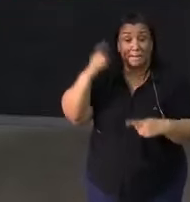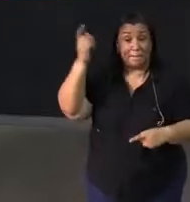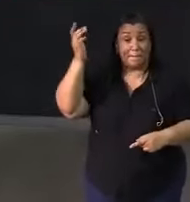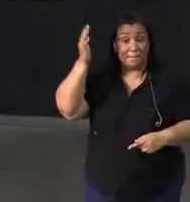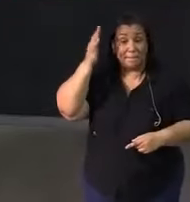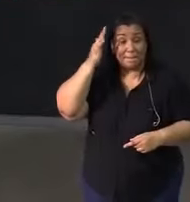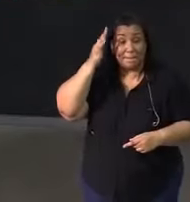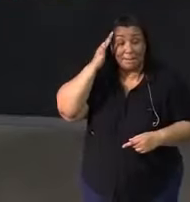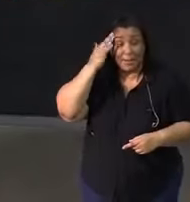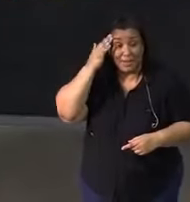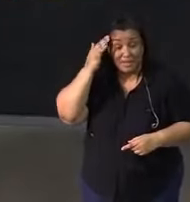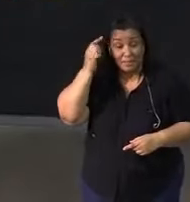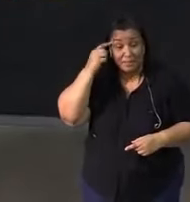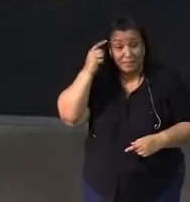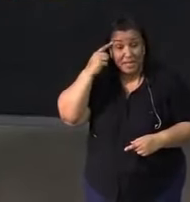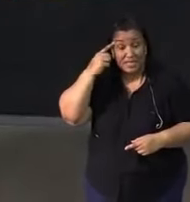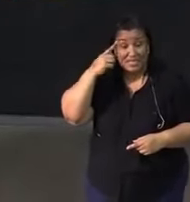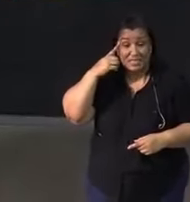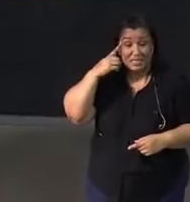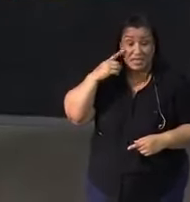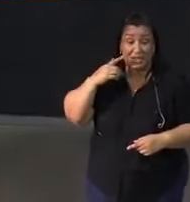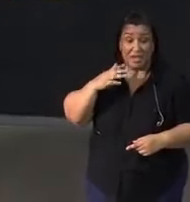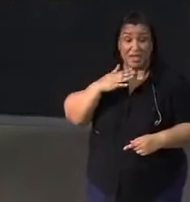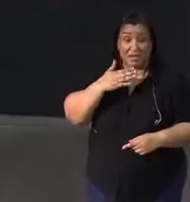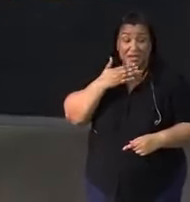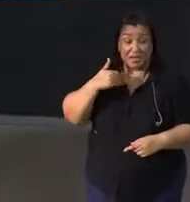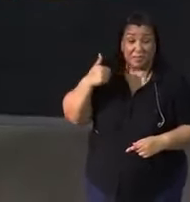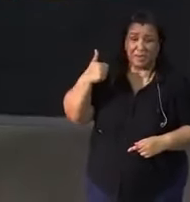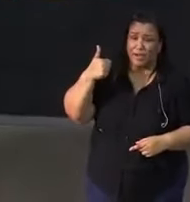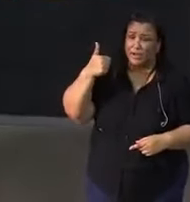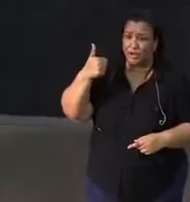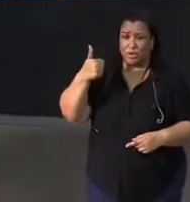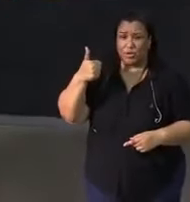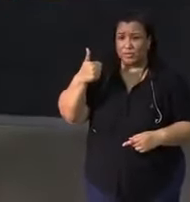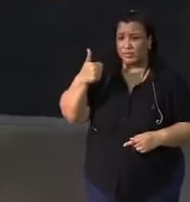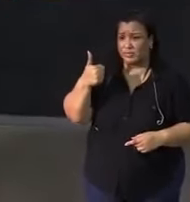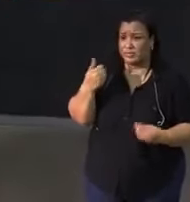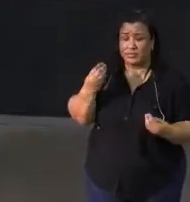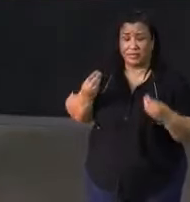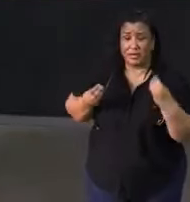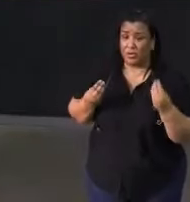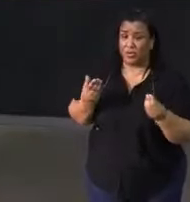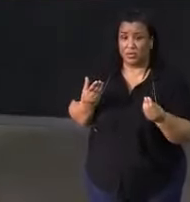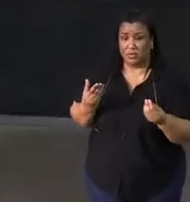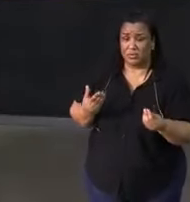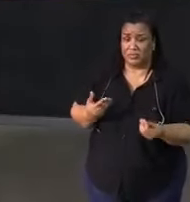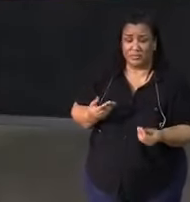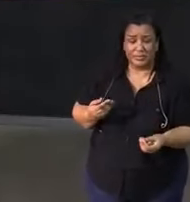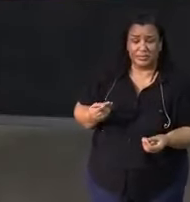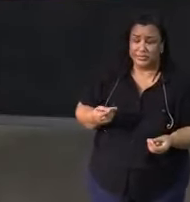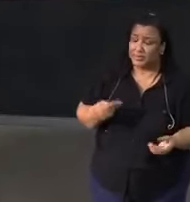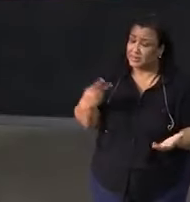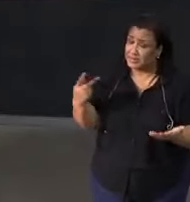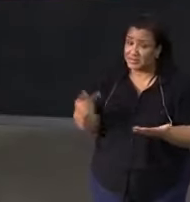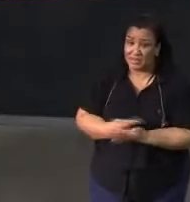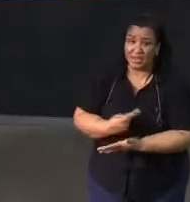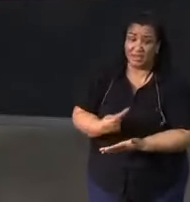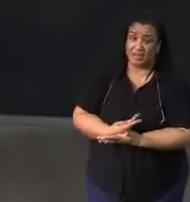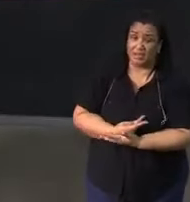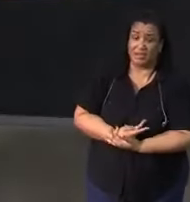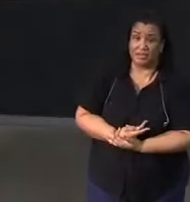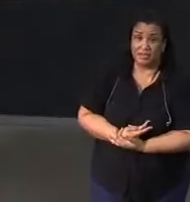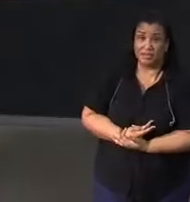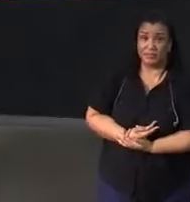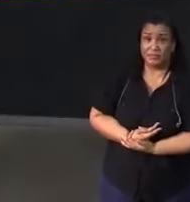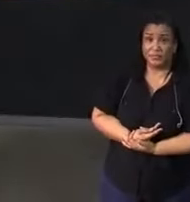Para eu criticar o próximo, eu no mínimo tenho que me sentir superior a ele naquilo em que eu o critico. Ou seja, isso